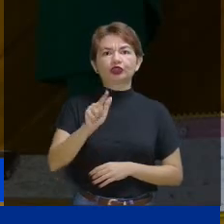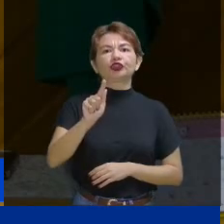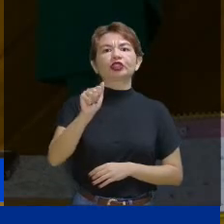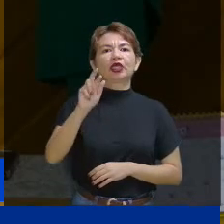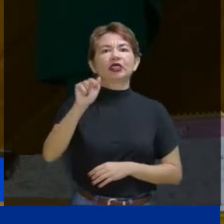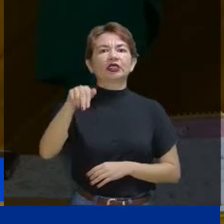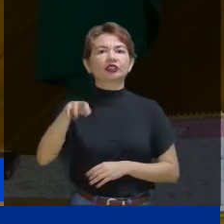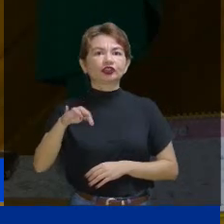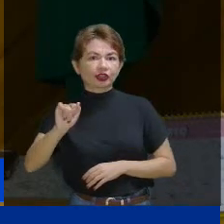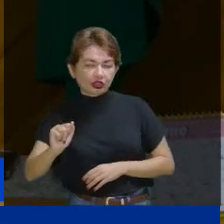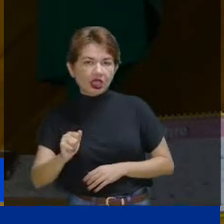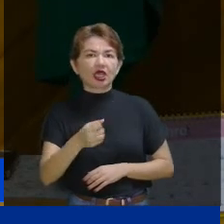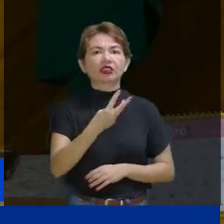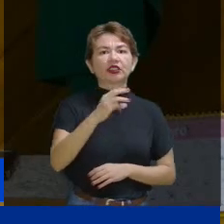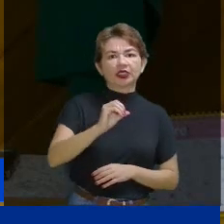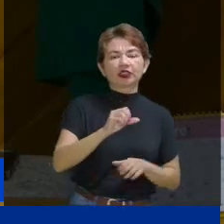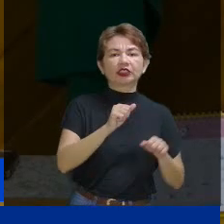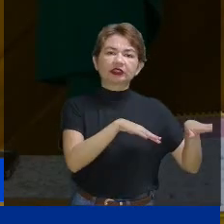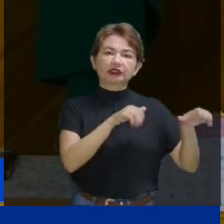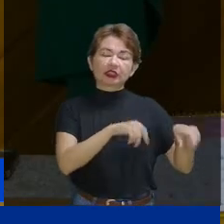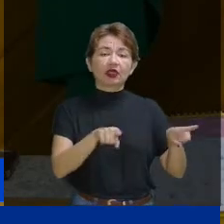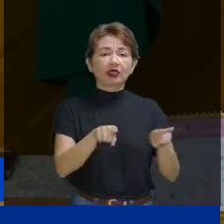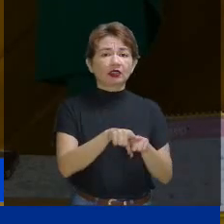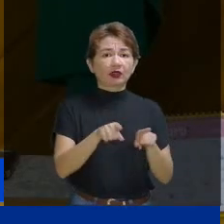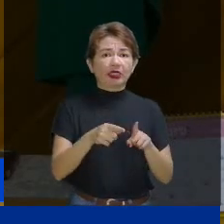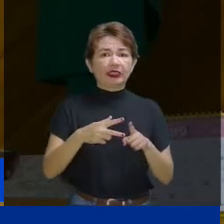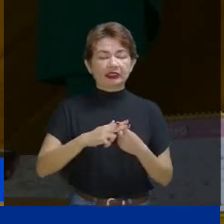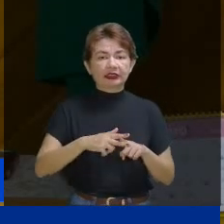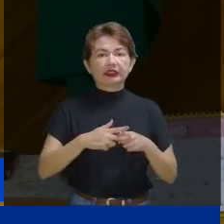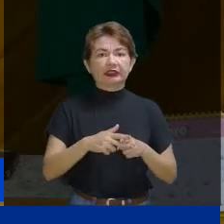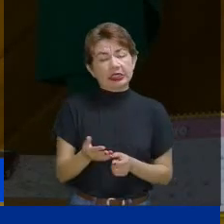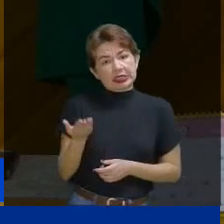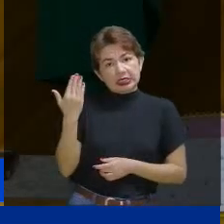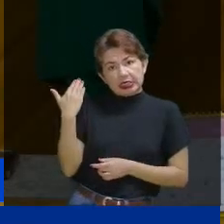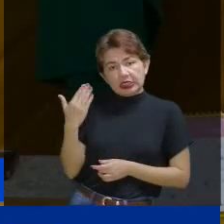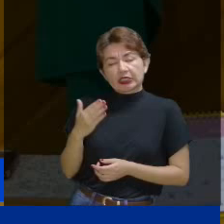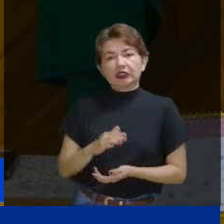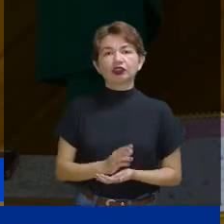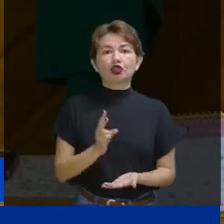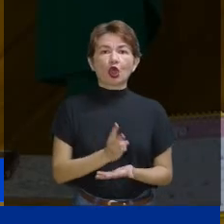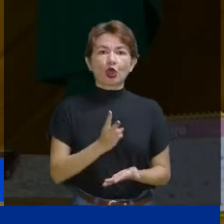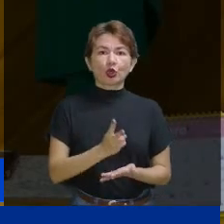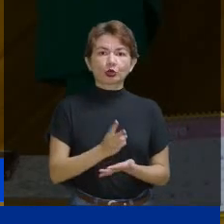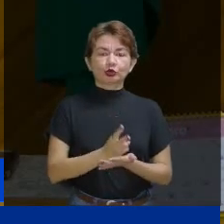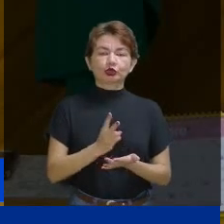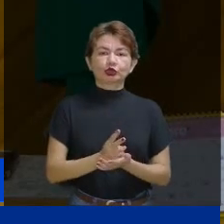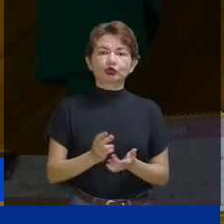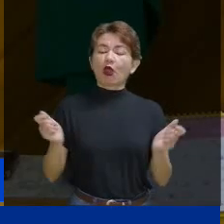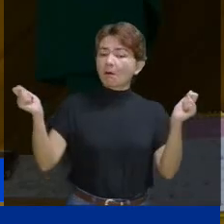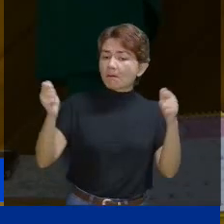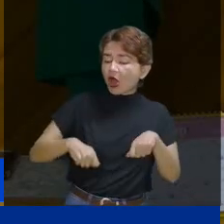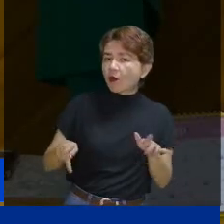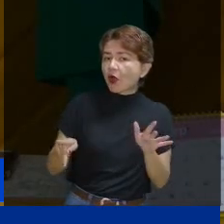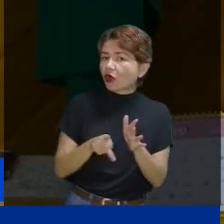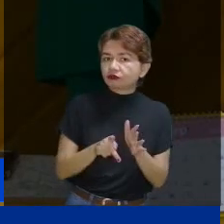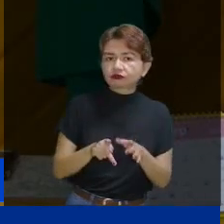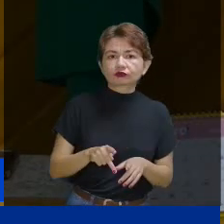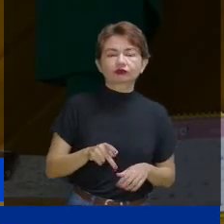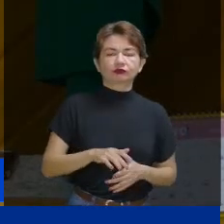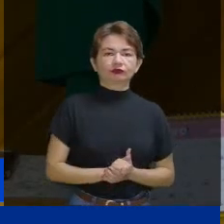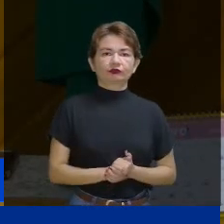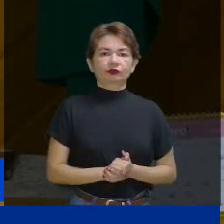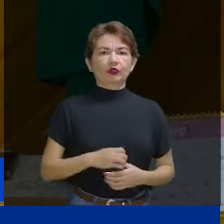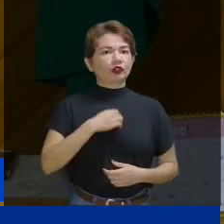de 30 de setembro, como também se ratifica que antes dessa data se mantém a competência dos